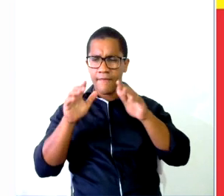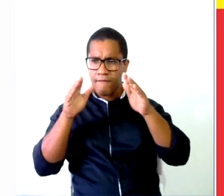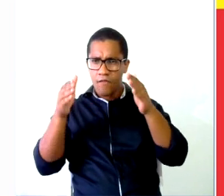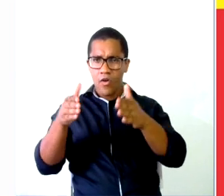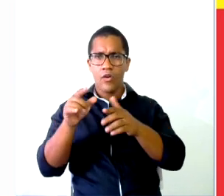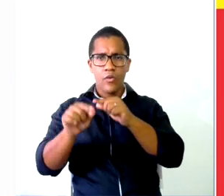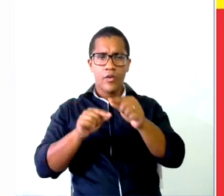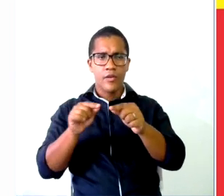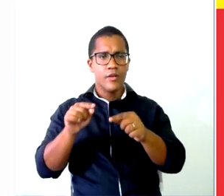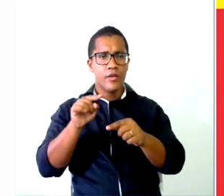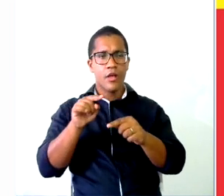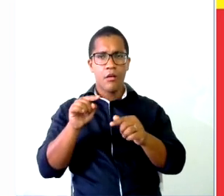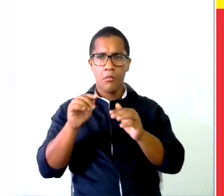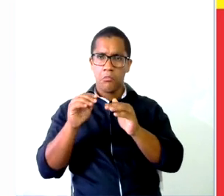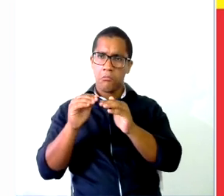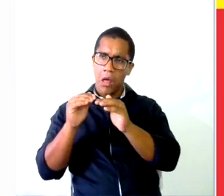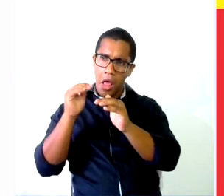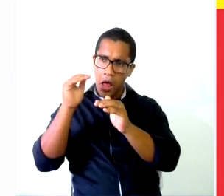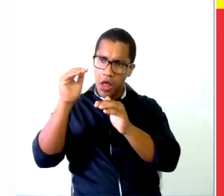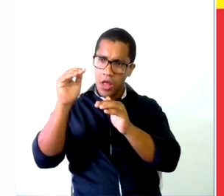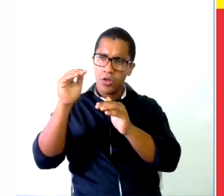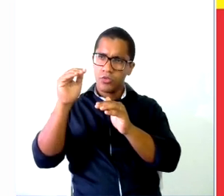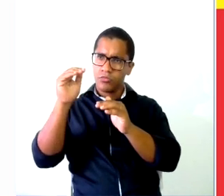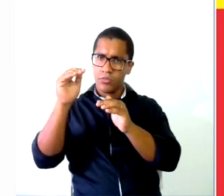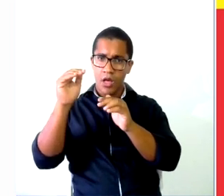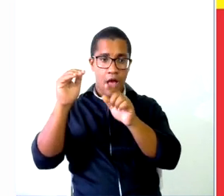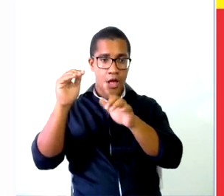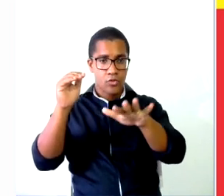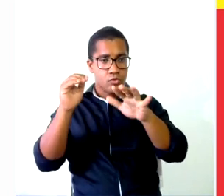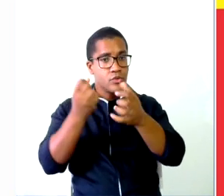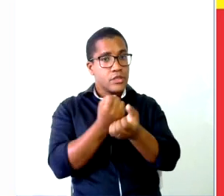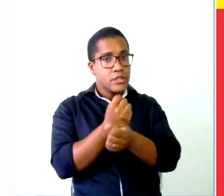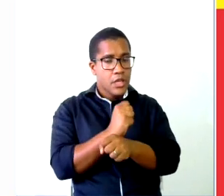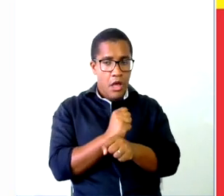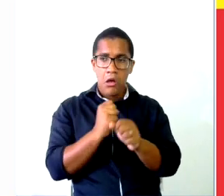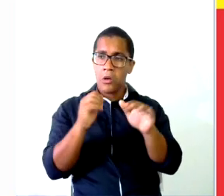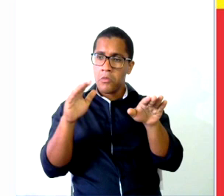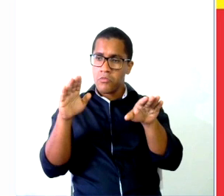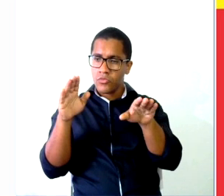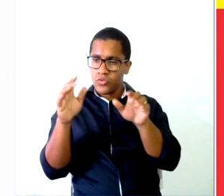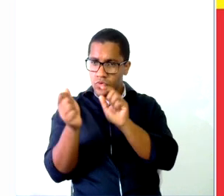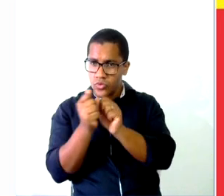distinguindo dos trabalhos nobres, né, os magister,